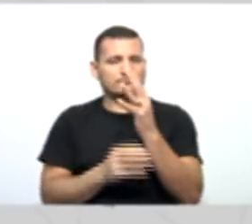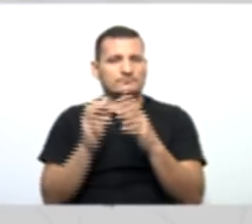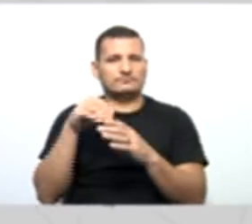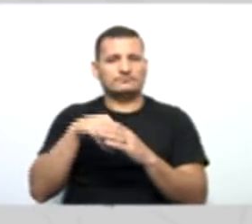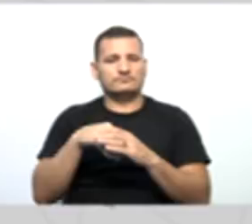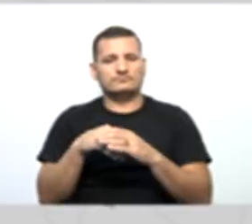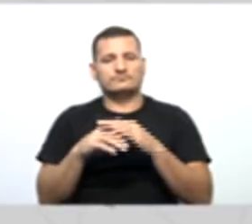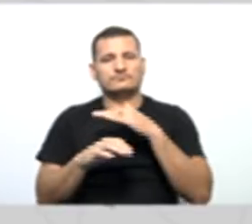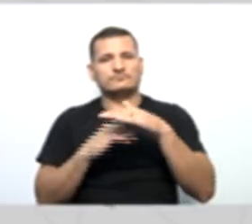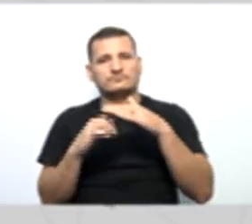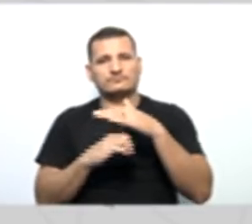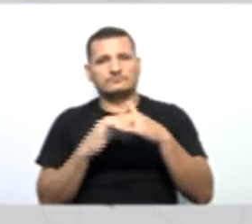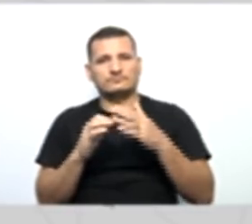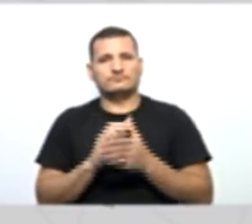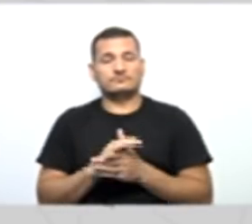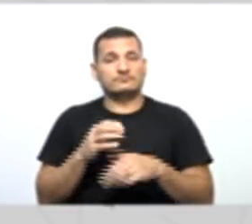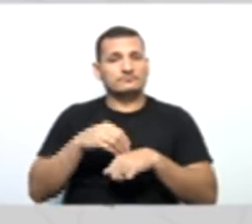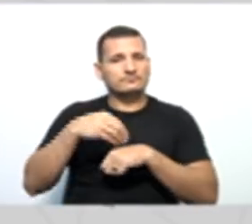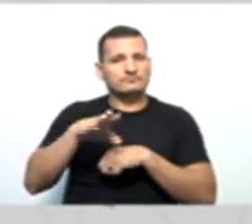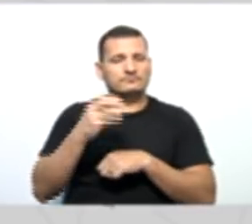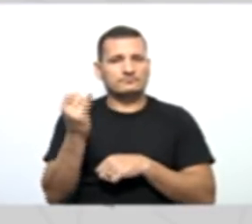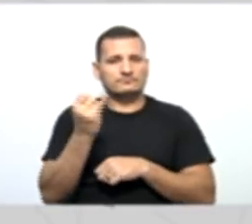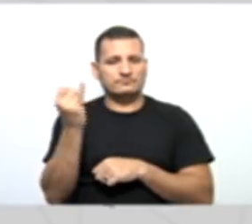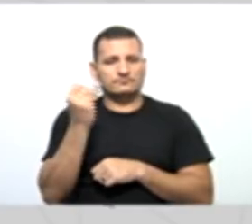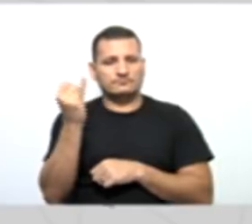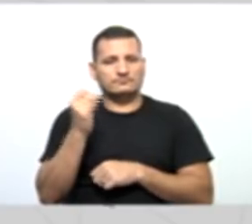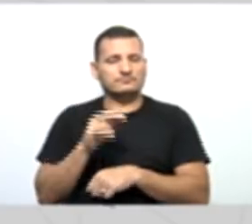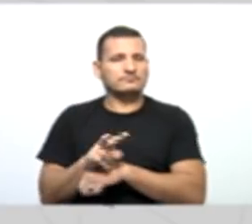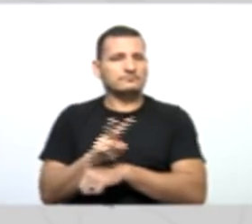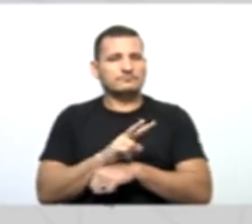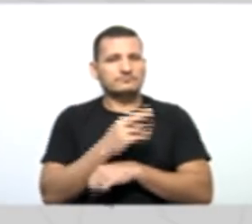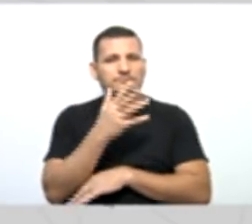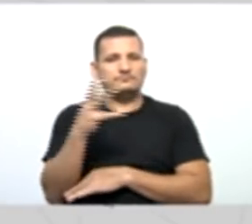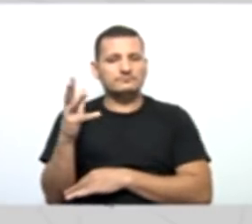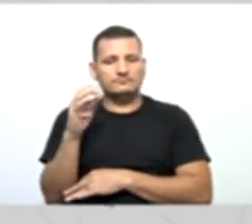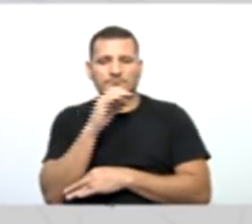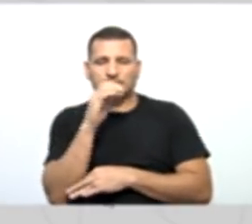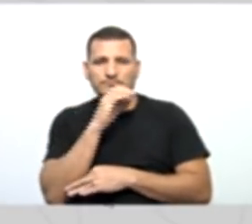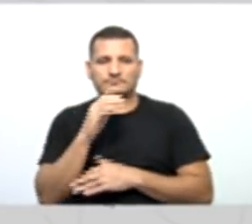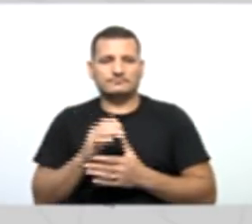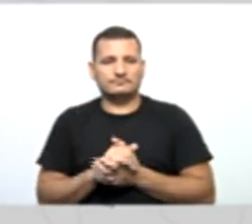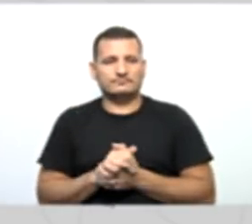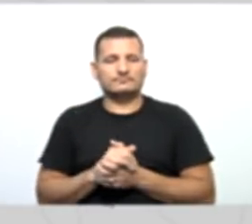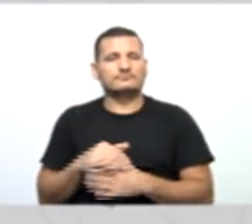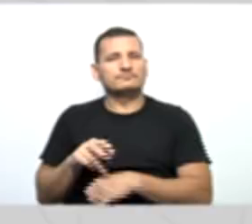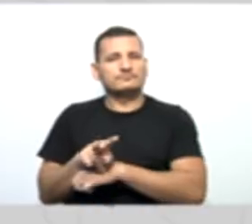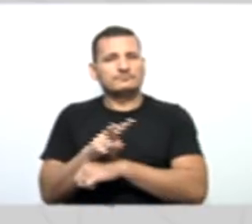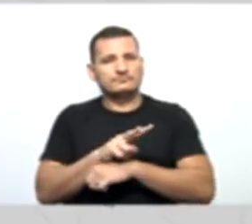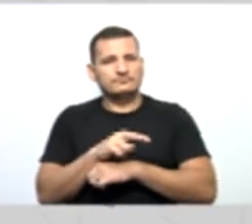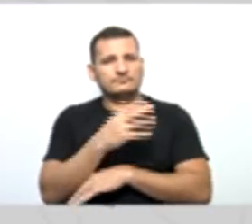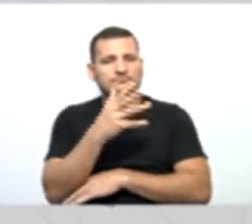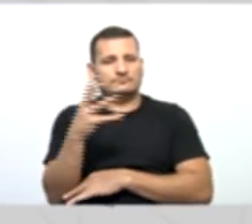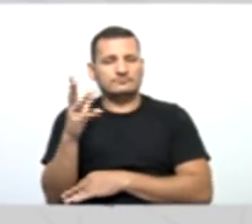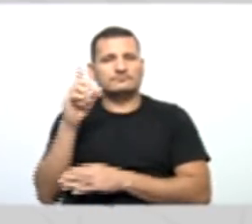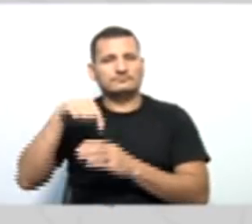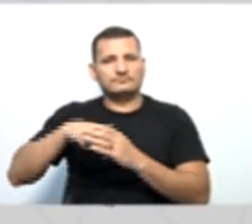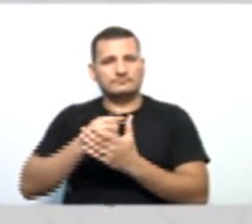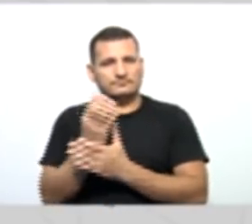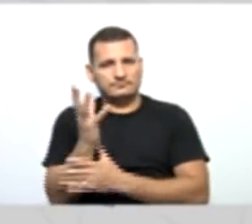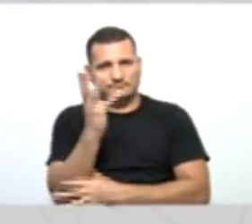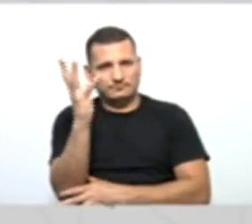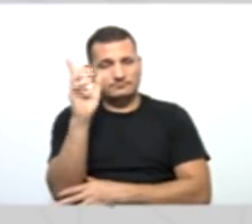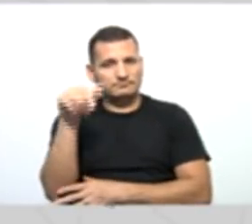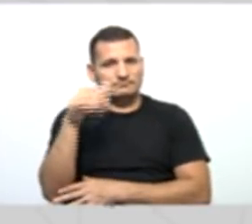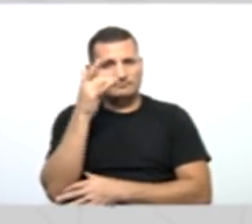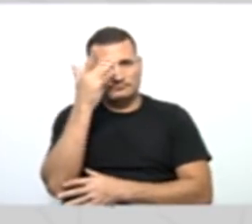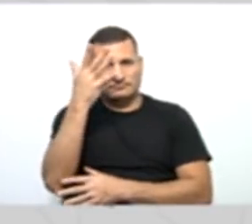Puxa, está acabando o nosso tempo, né? Dicas muito importantes para a prevenção do meio ambiente. Rapidinho, Preserve as árvores, plante árvores, isso é